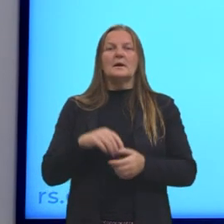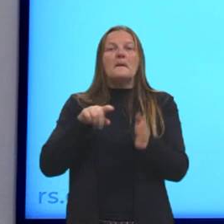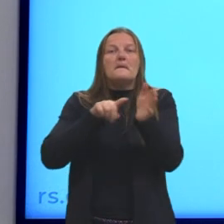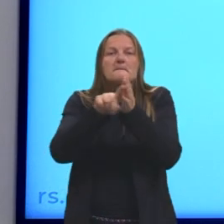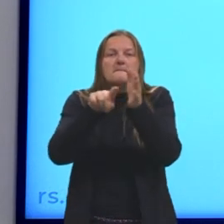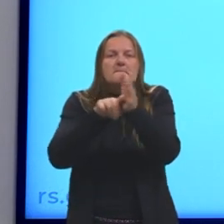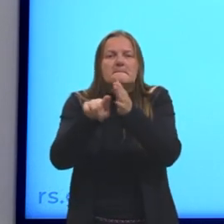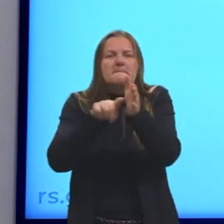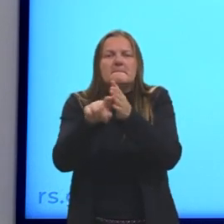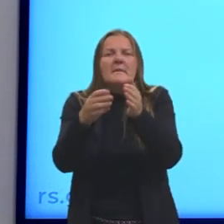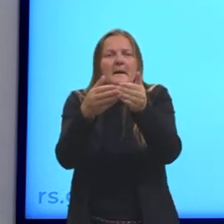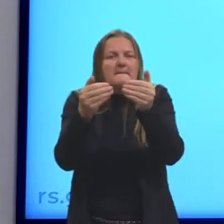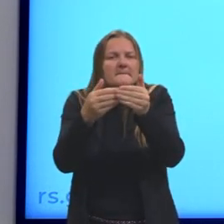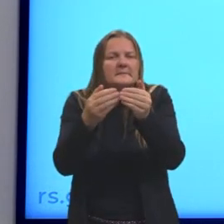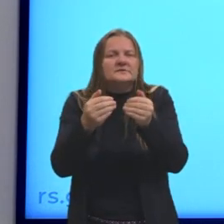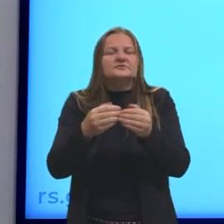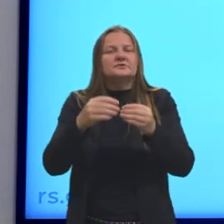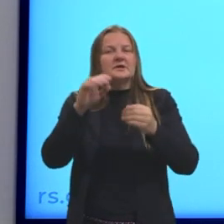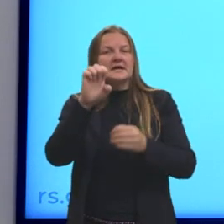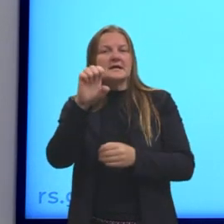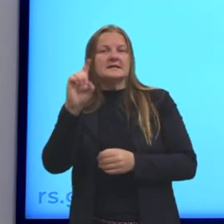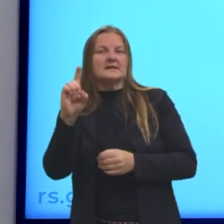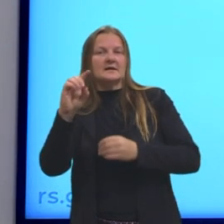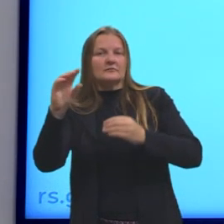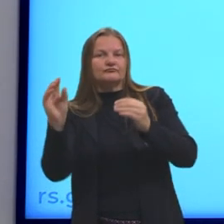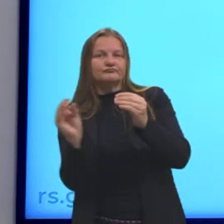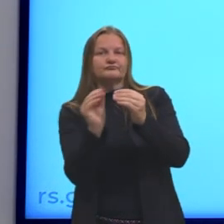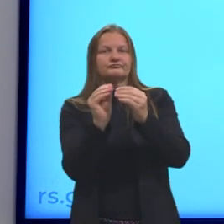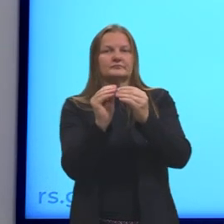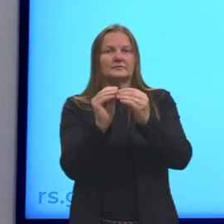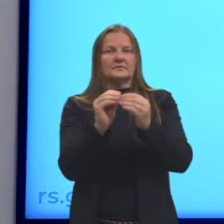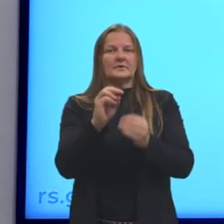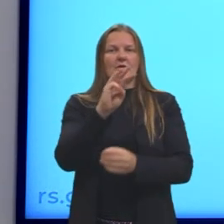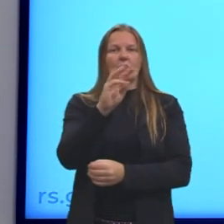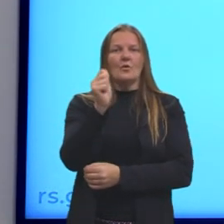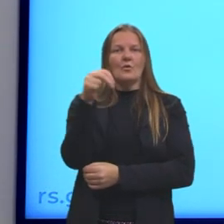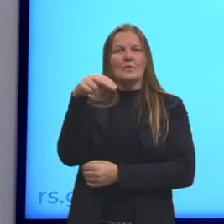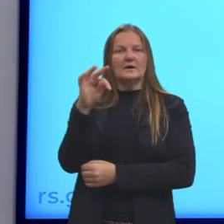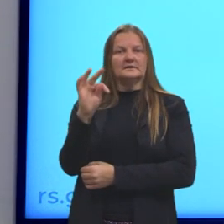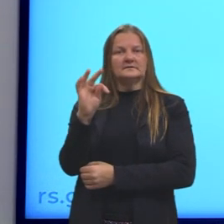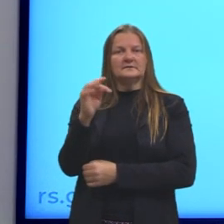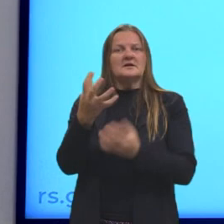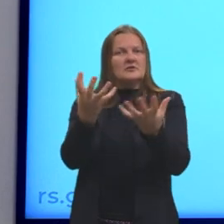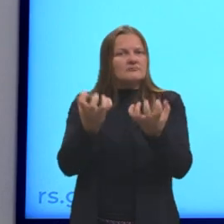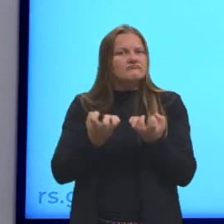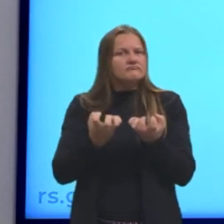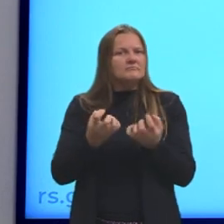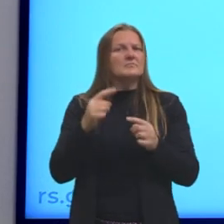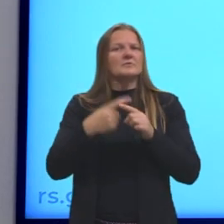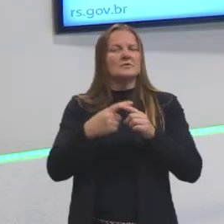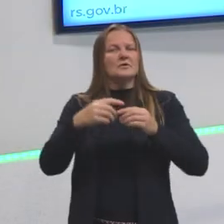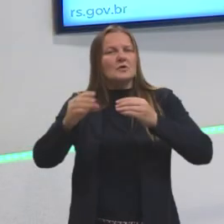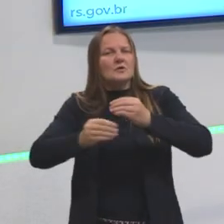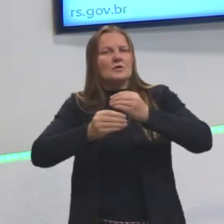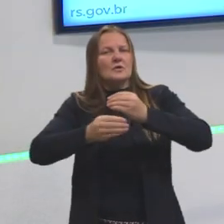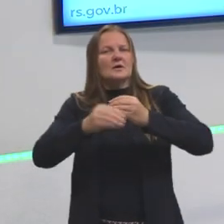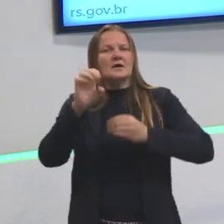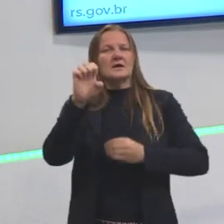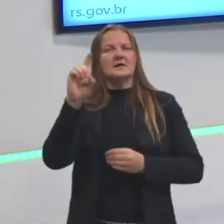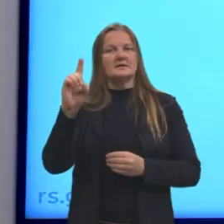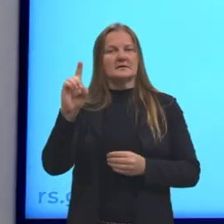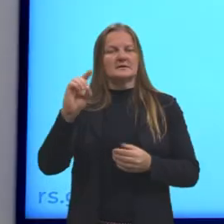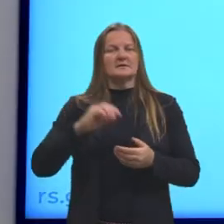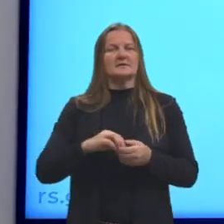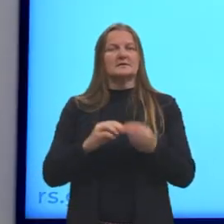perguntar pedir acrescido e de um antes que é o verbo querer acrescido do Edi